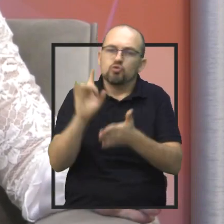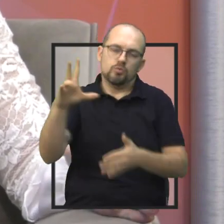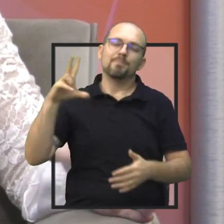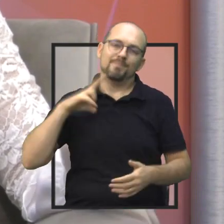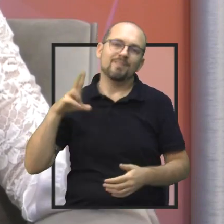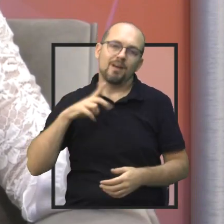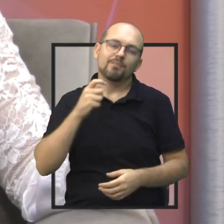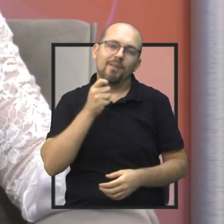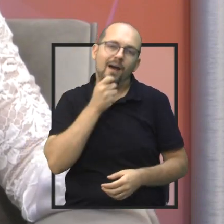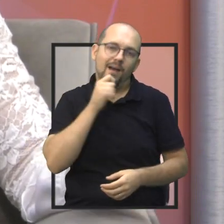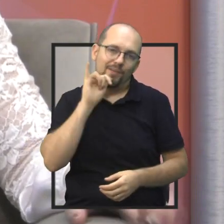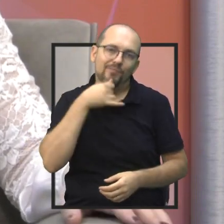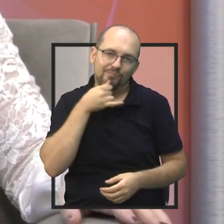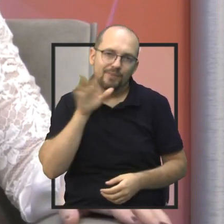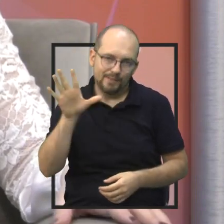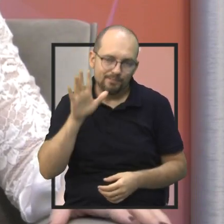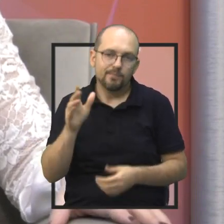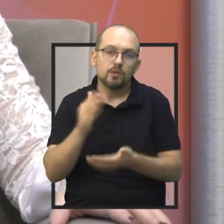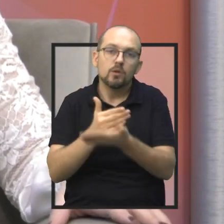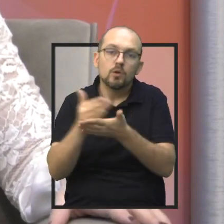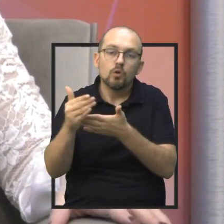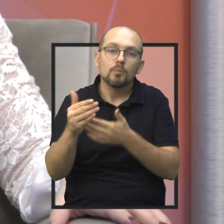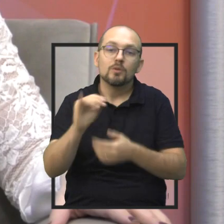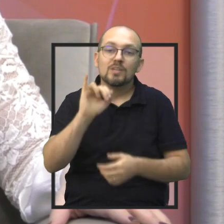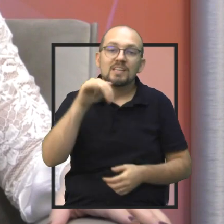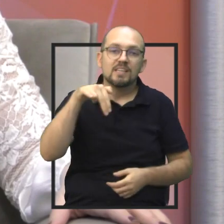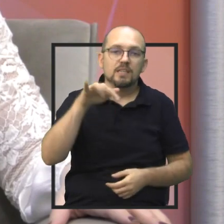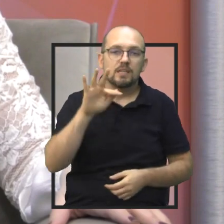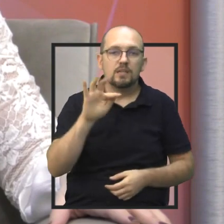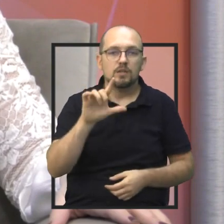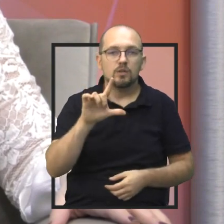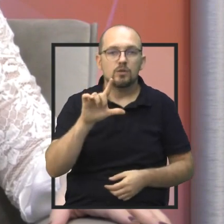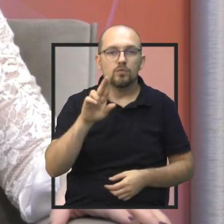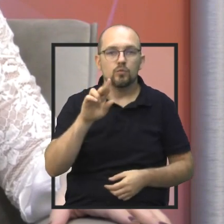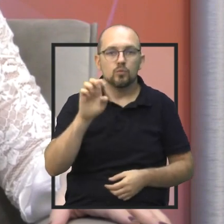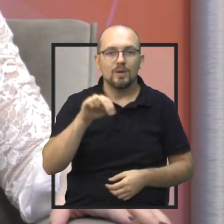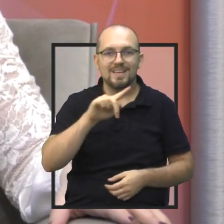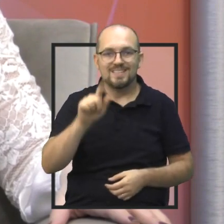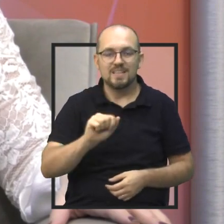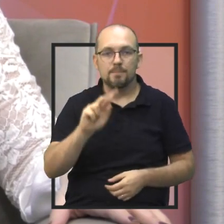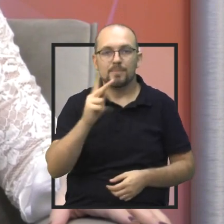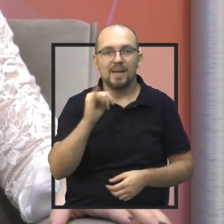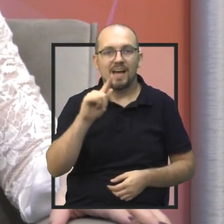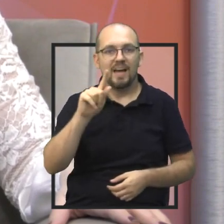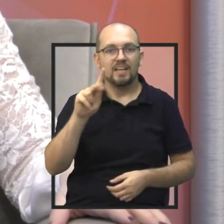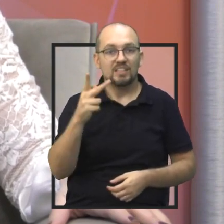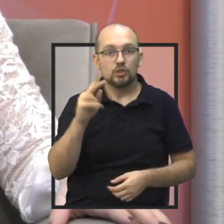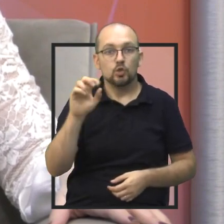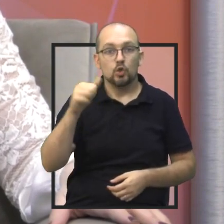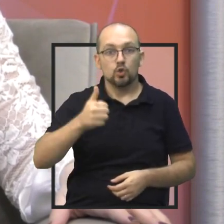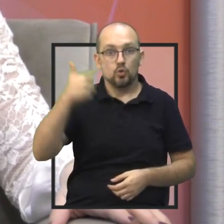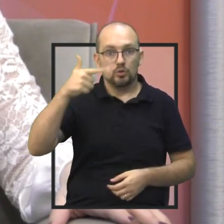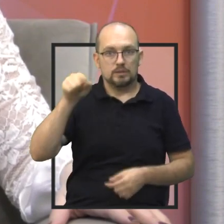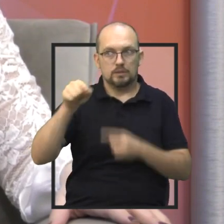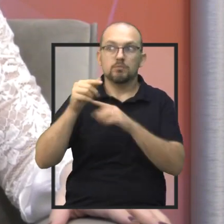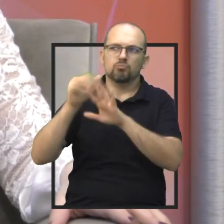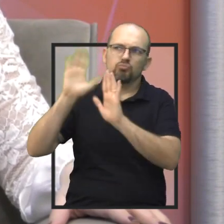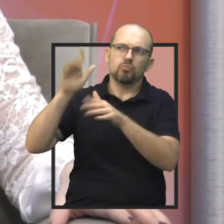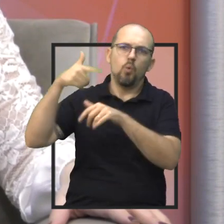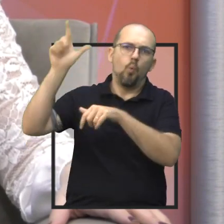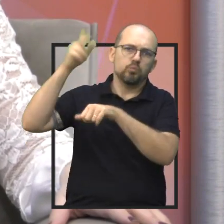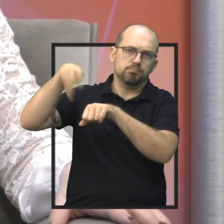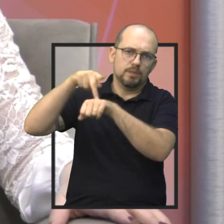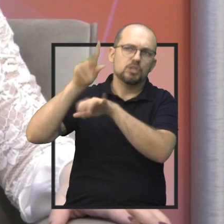rede privada, a vacina influenza high dose, que é uma vacina que já existia fora do nosso país, mas